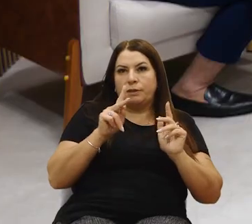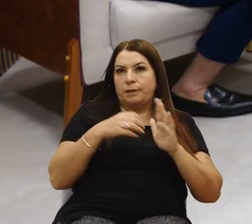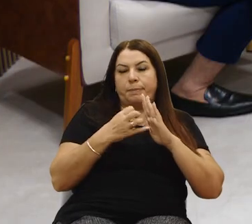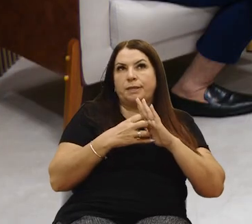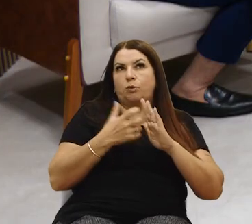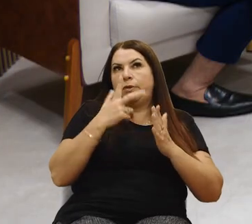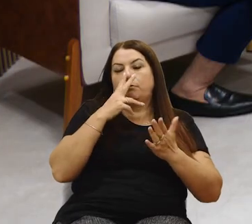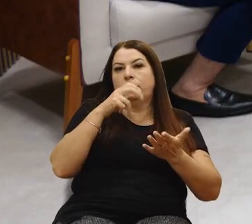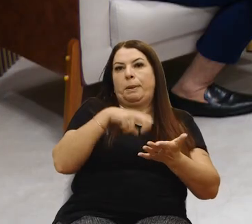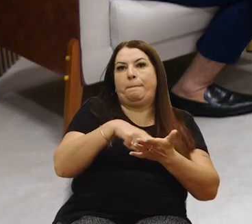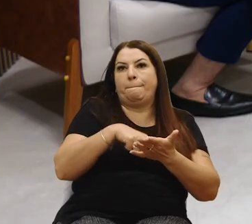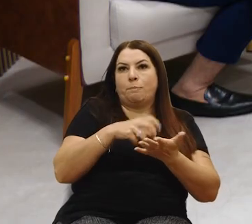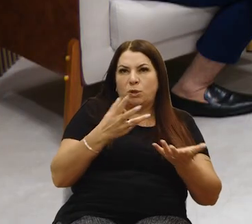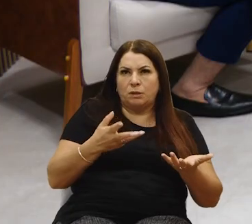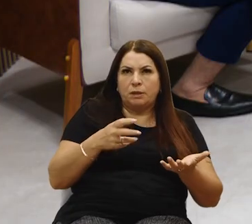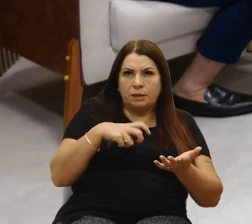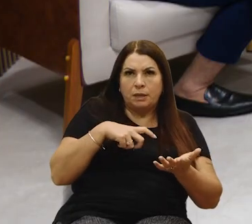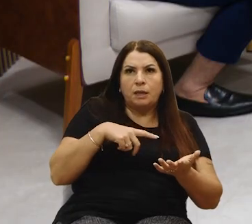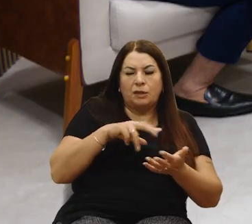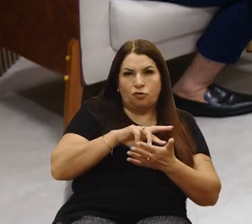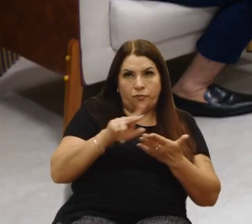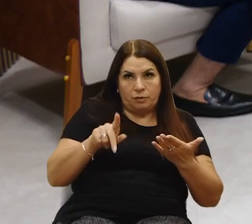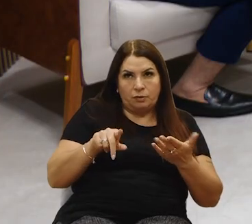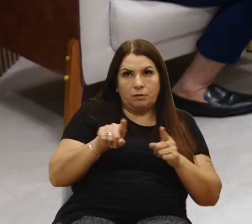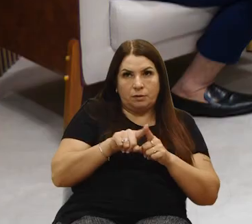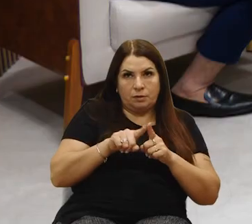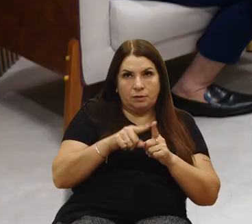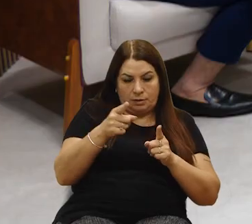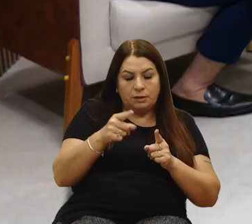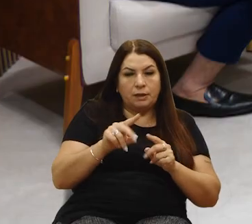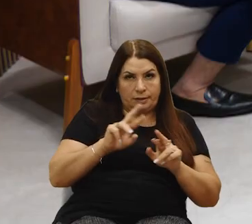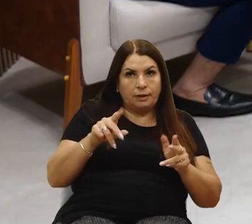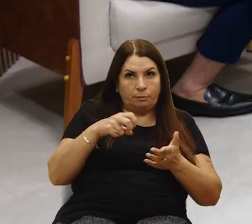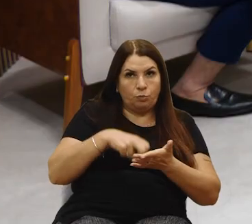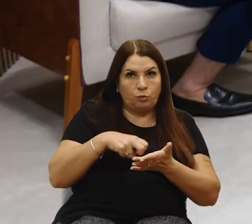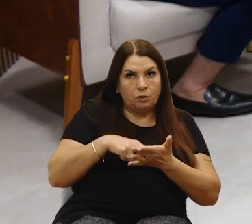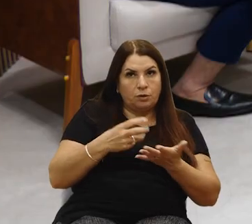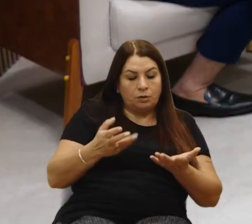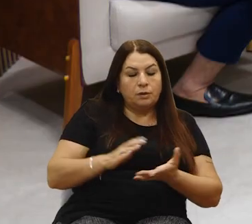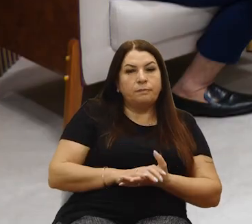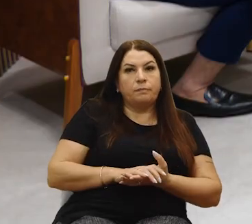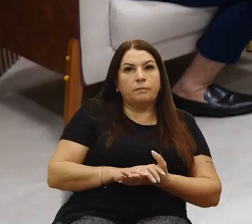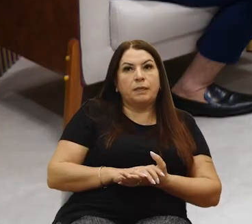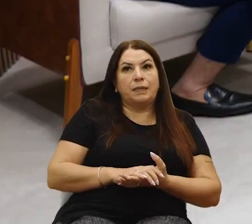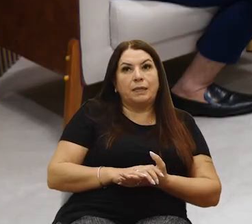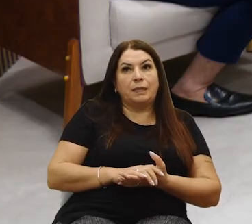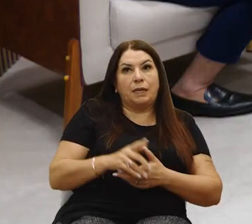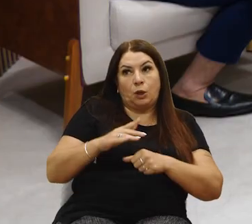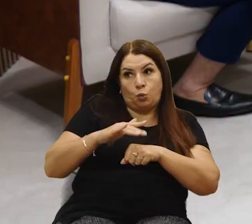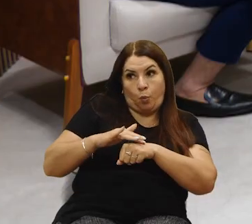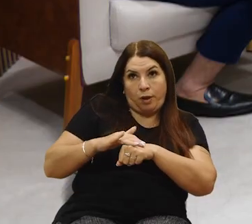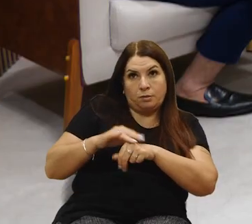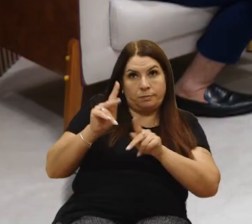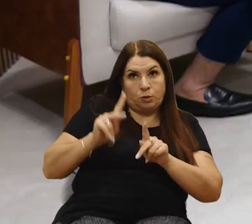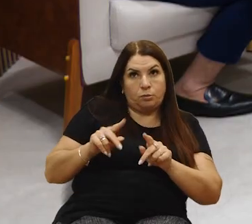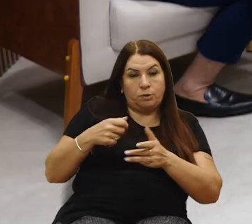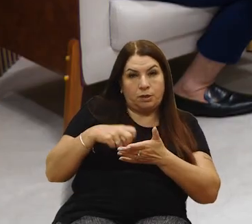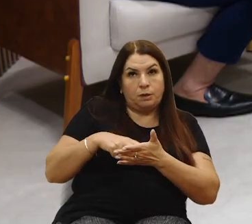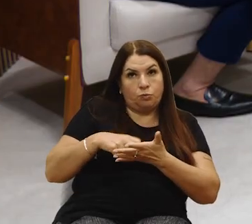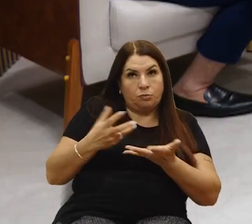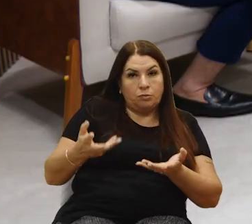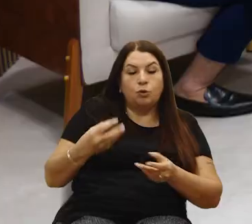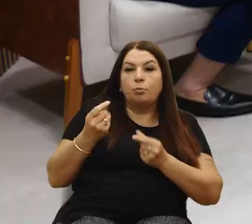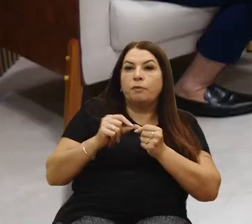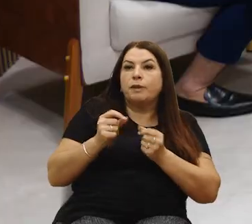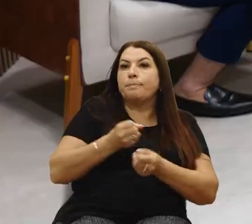punidas, tem punições? Eu queria Tem saber. várias, Não. sim. Então, por favor. Tem que ser punido, né? Não Quem sei. adoece os outros tem que ser punido, né? Tá, e como é que Né?